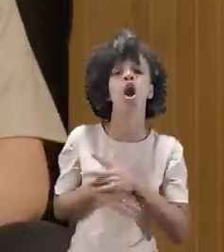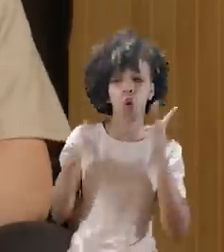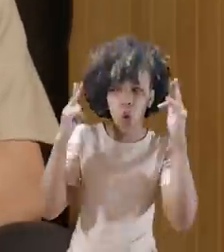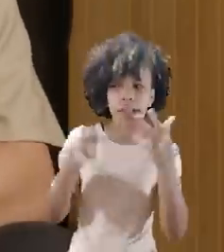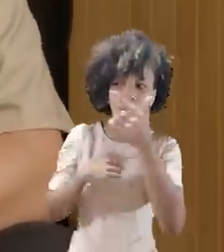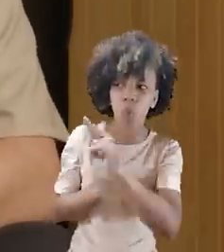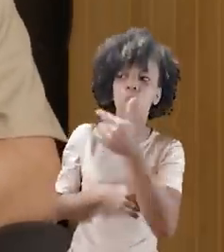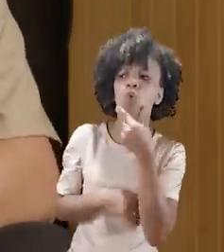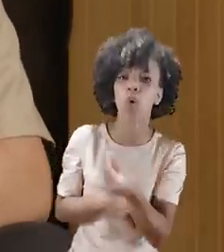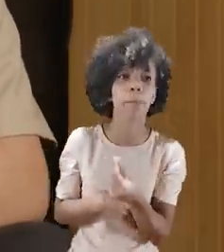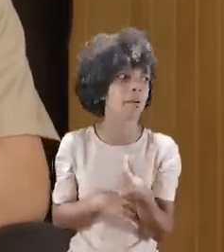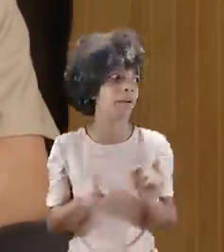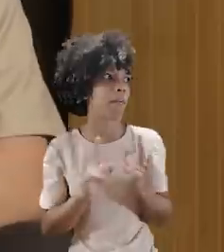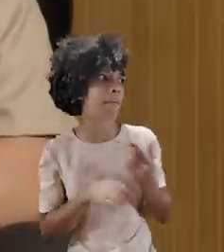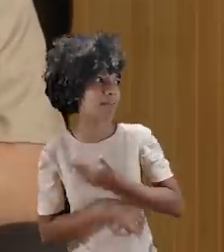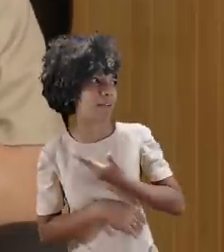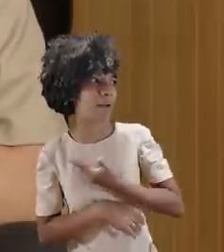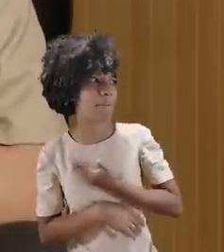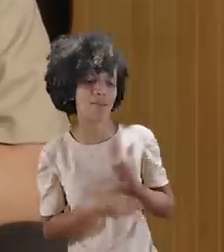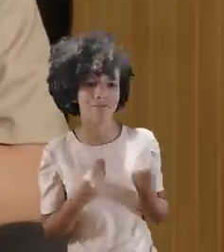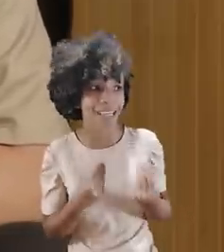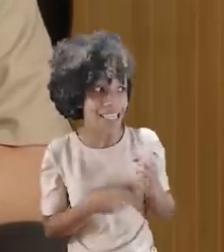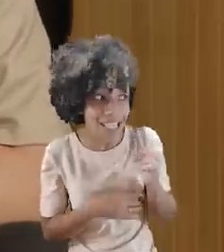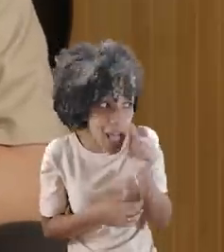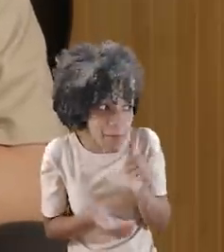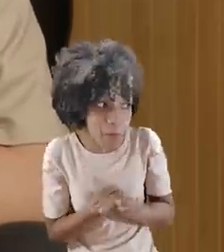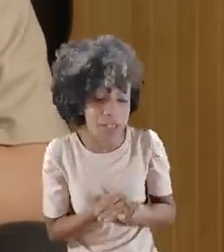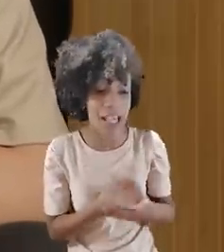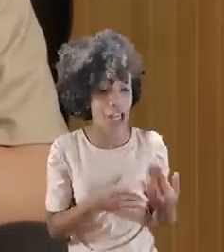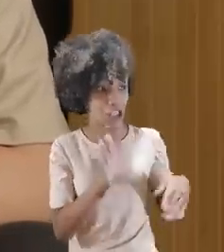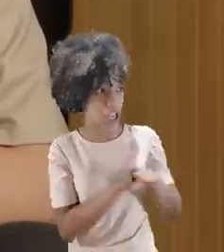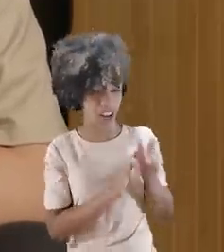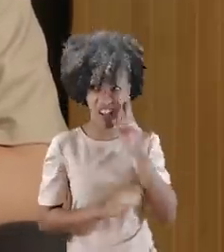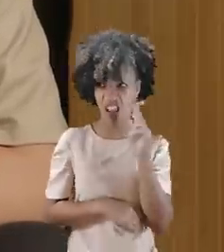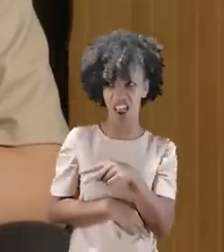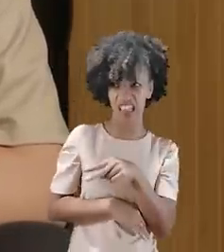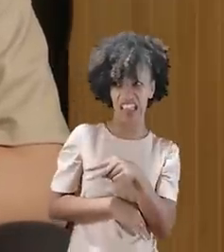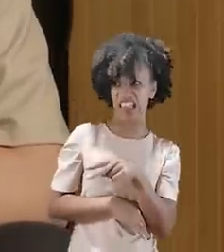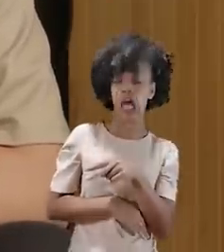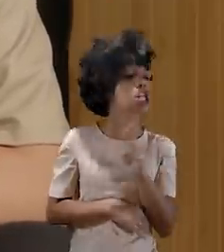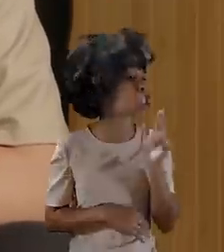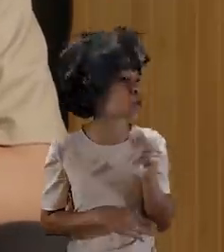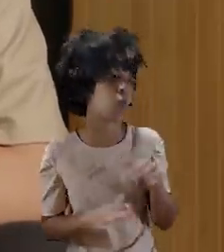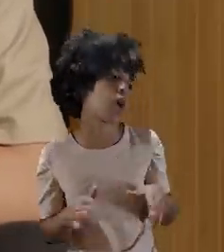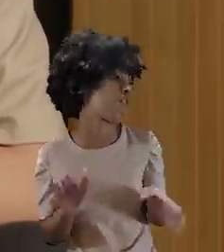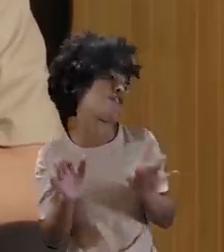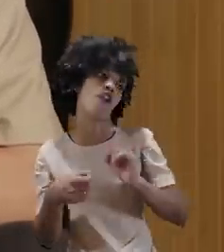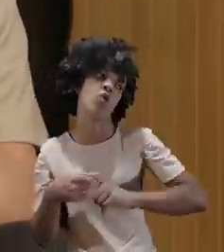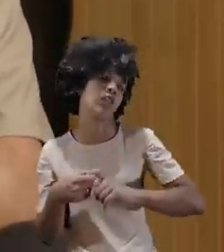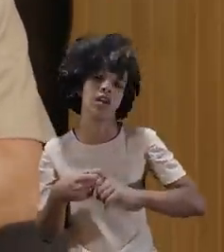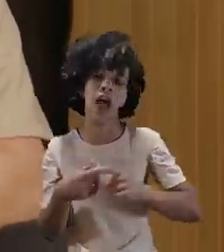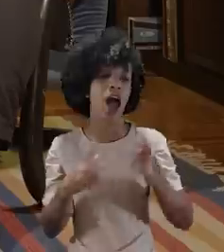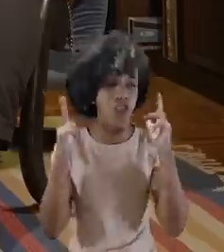Fulano e cortar comigo Esse é o que eu falo mano essa mulher você chegar em casa a mulher não gostar do corte de cabeça e nunca mais volta a gente corta